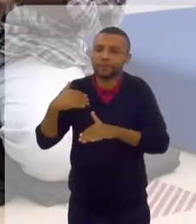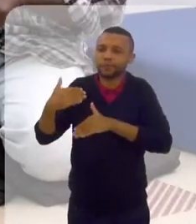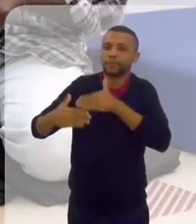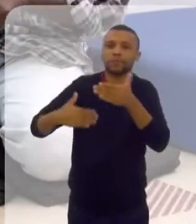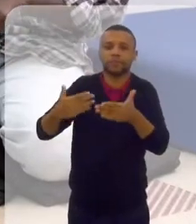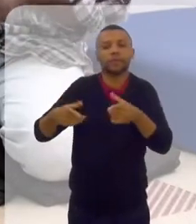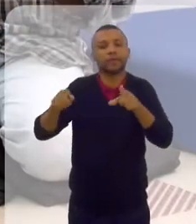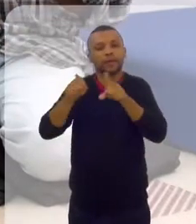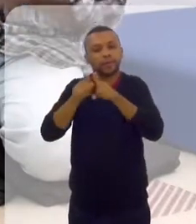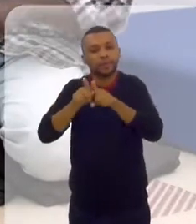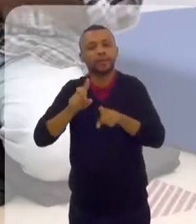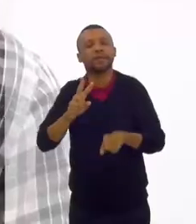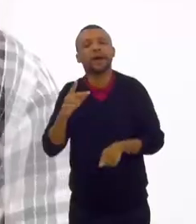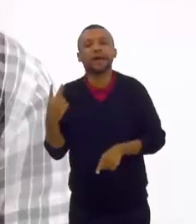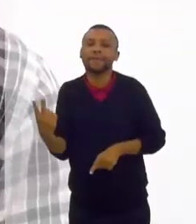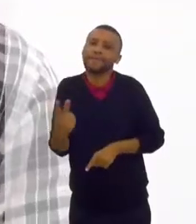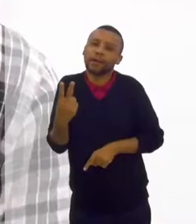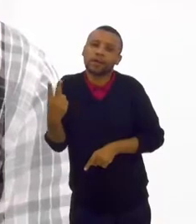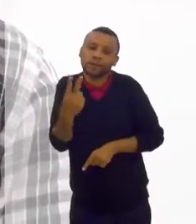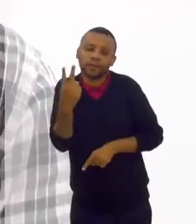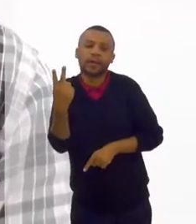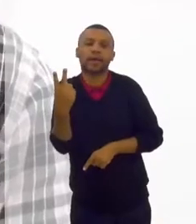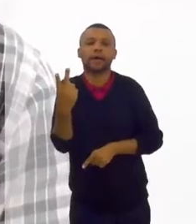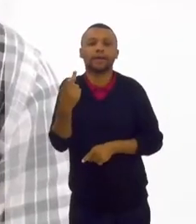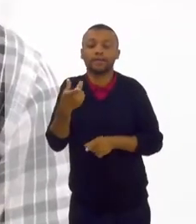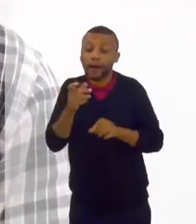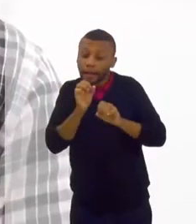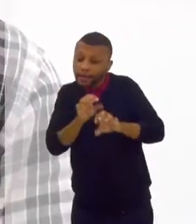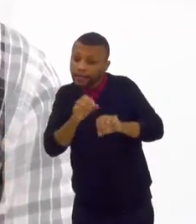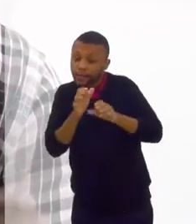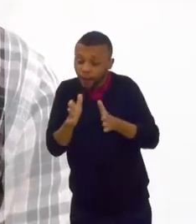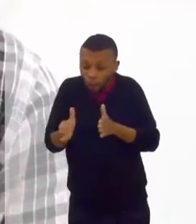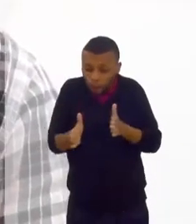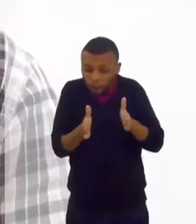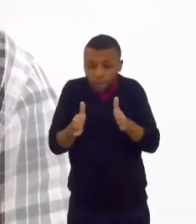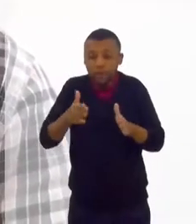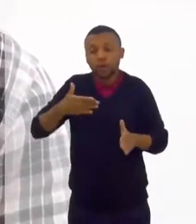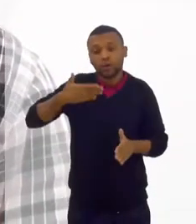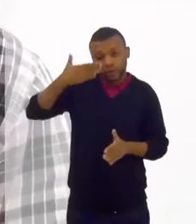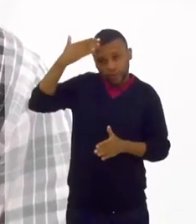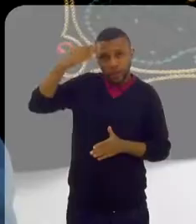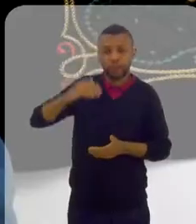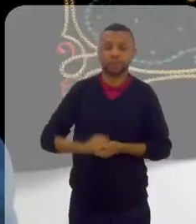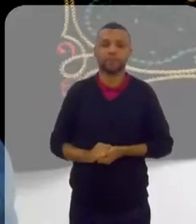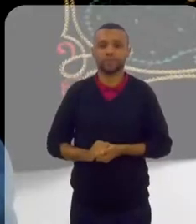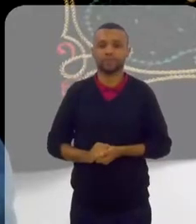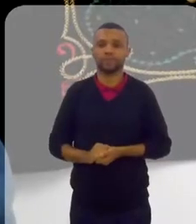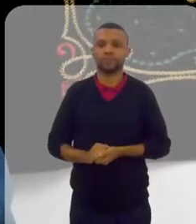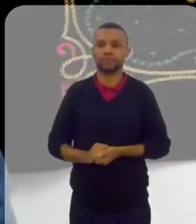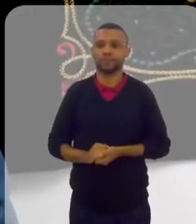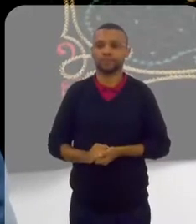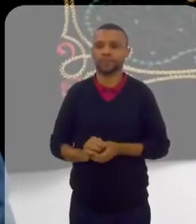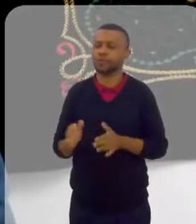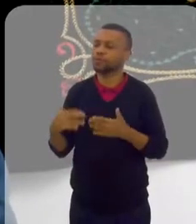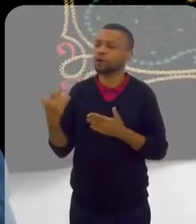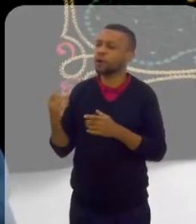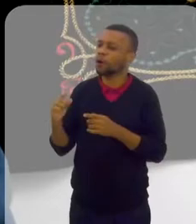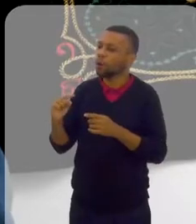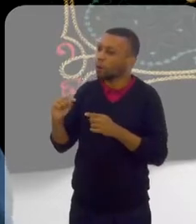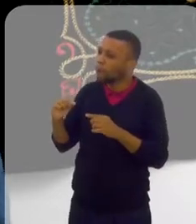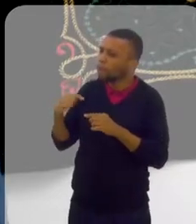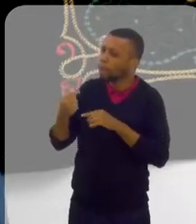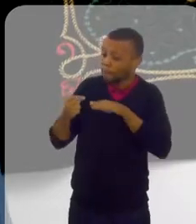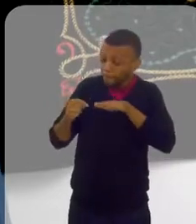vai inculcar ele também nos valores islâmicos, para que ele possa, durante a vida, levar todos os valores. E qual seria